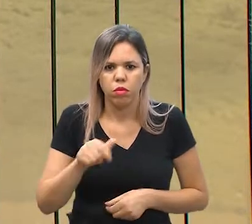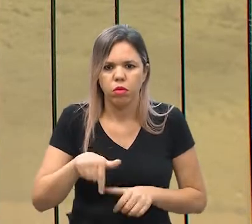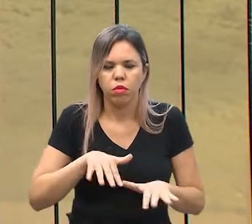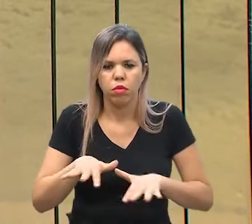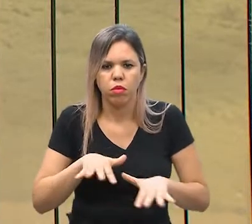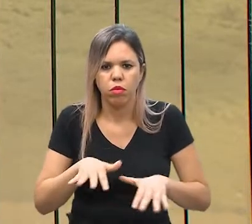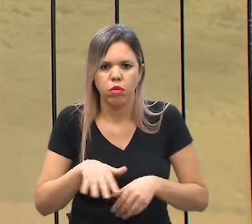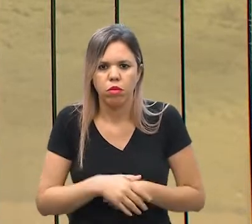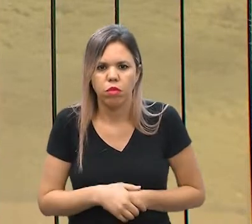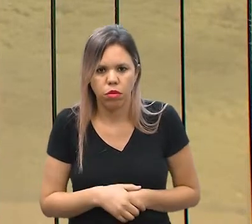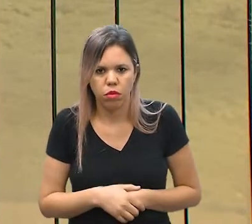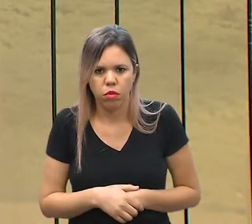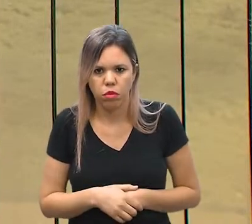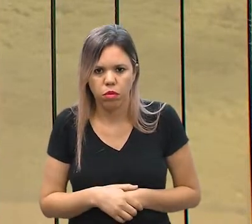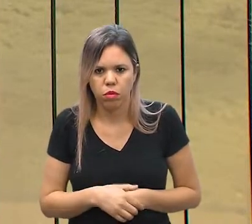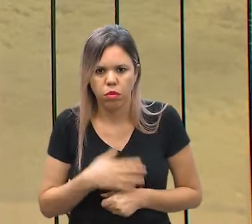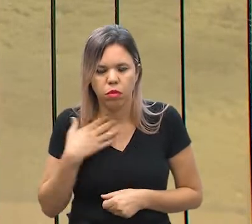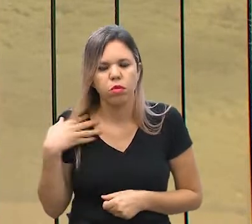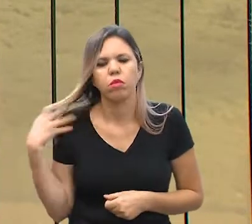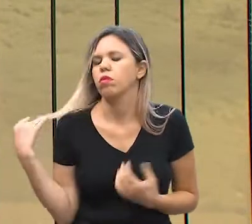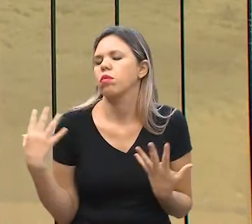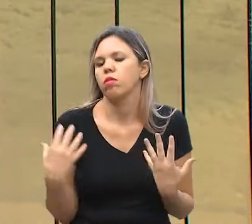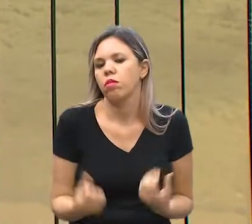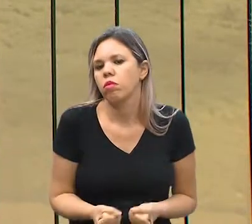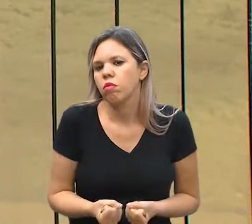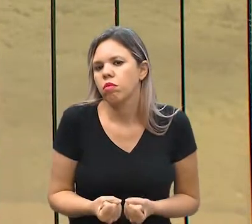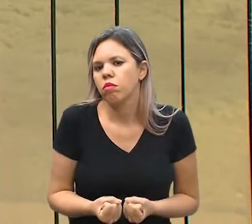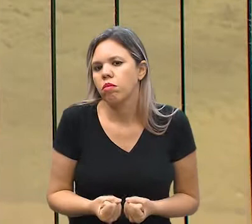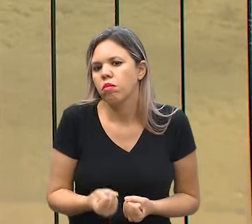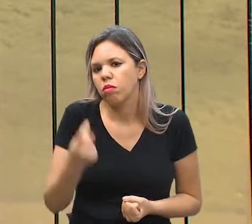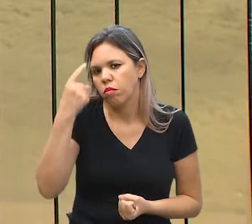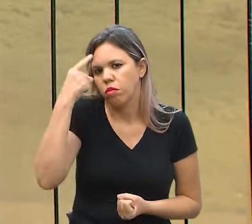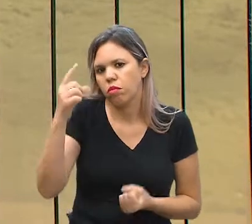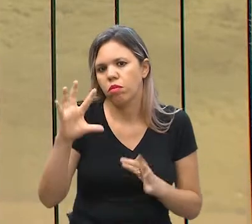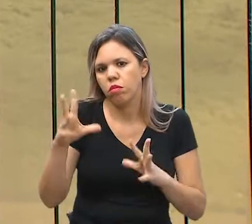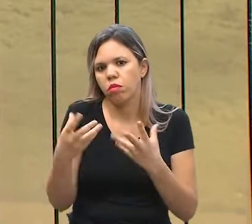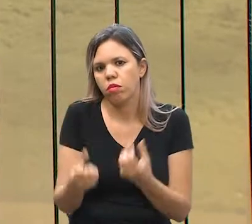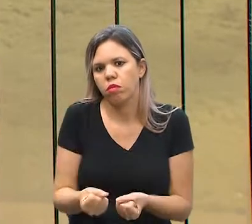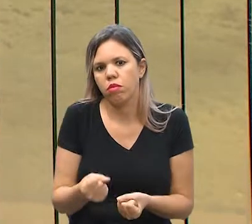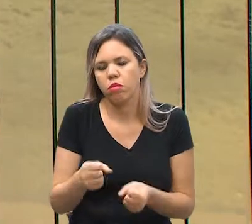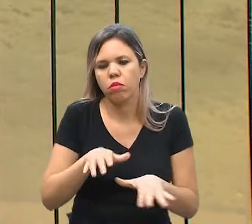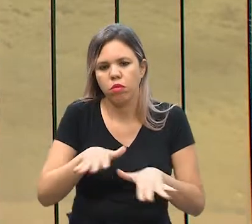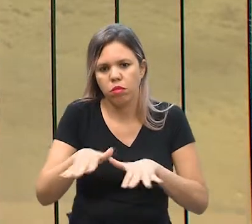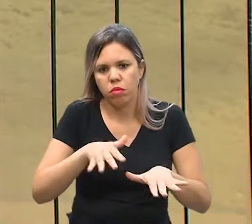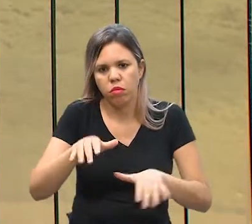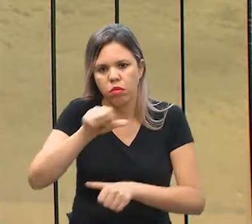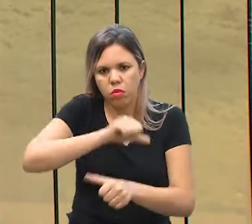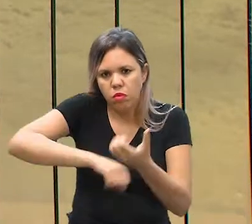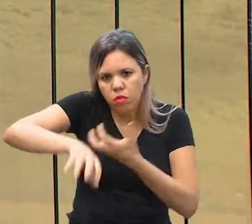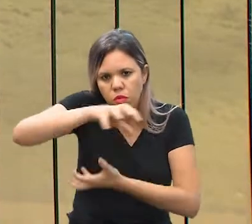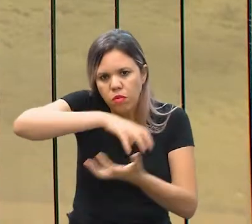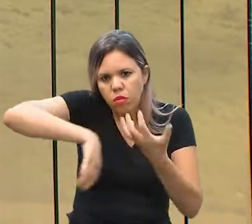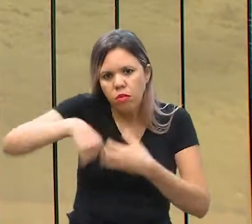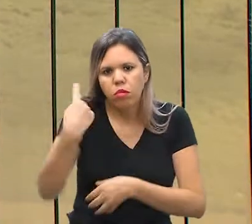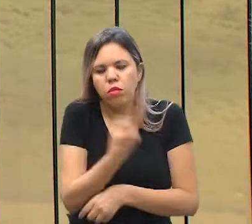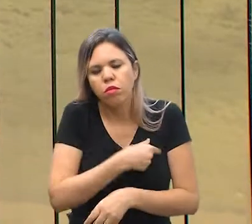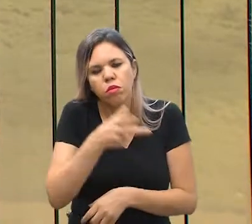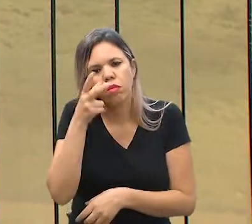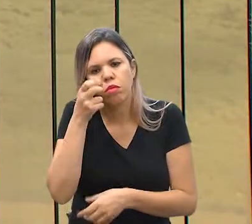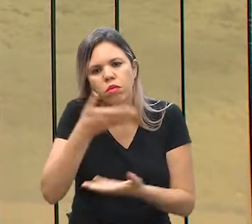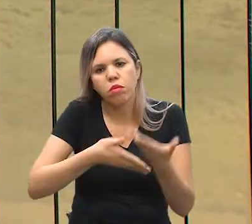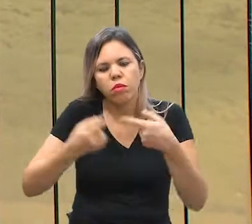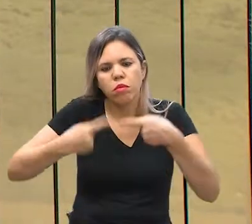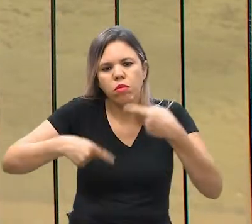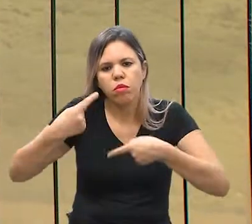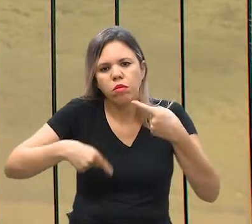um movimento que ele abraça todas as ideias, né? Ele está ali para ser um movimento revolucionário, onde a gente pode